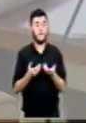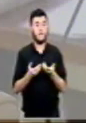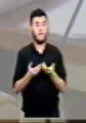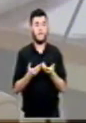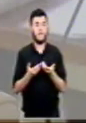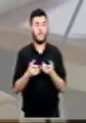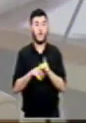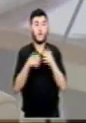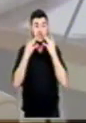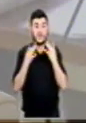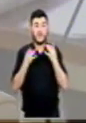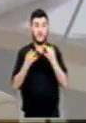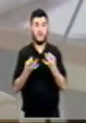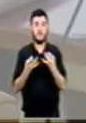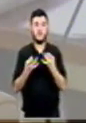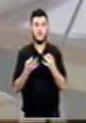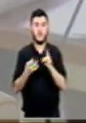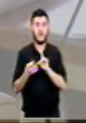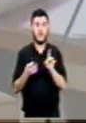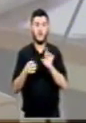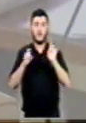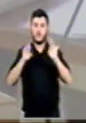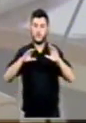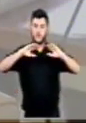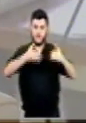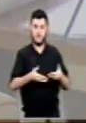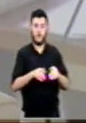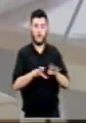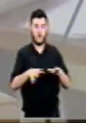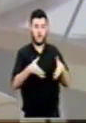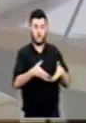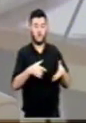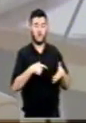se estende a agentes que não se enquadrem nessa